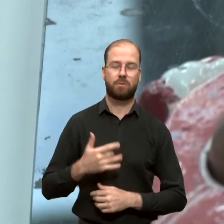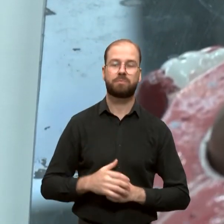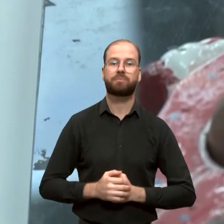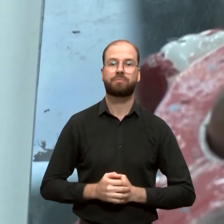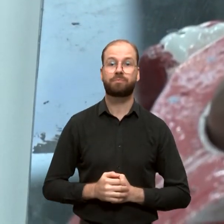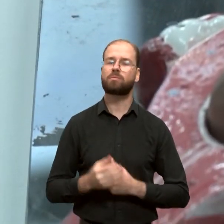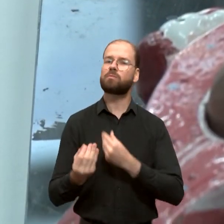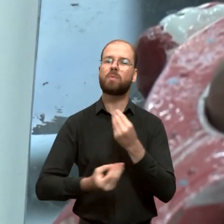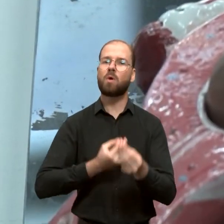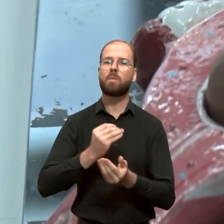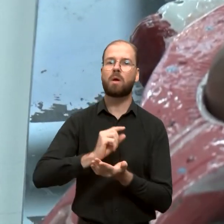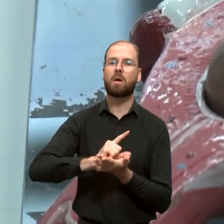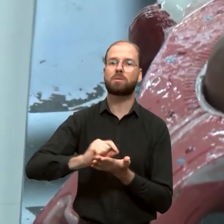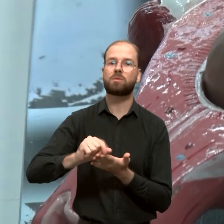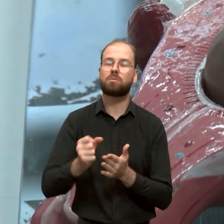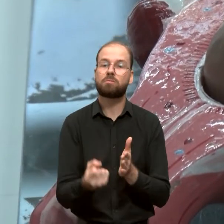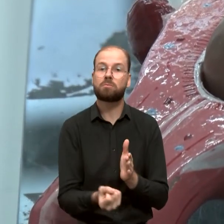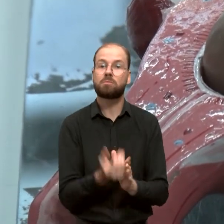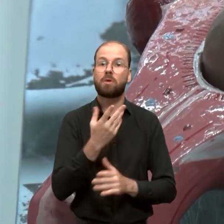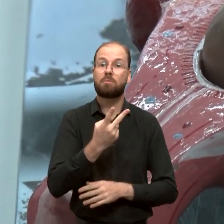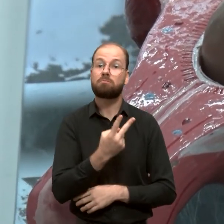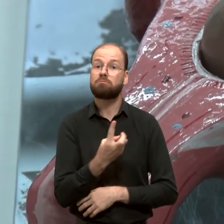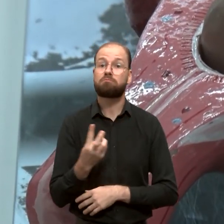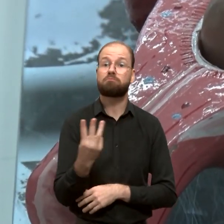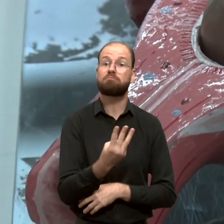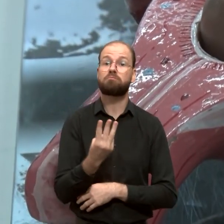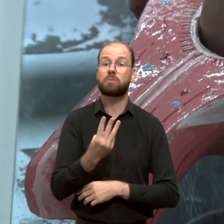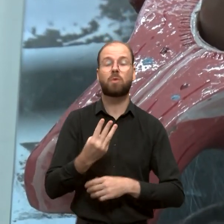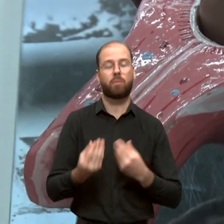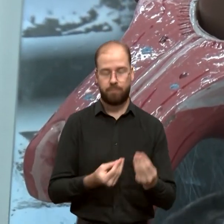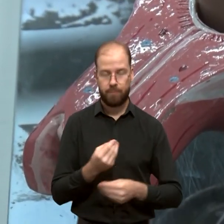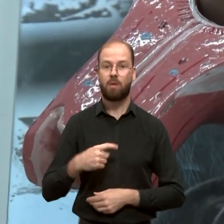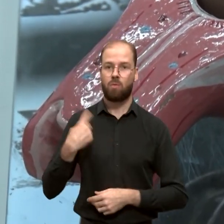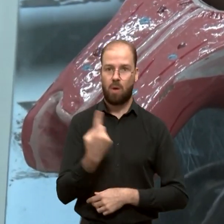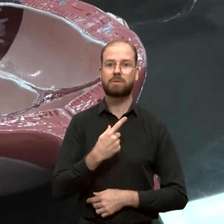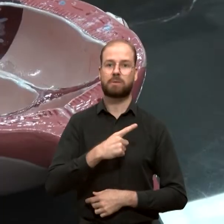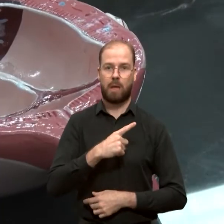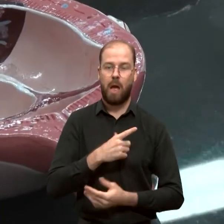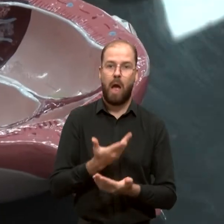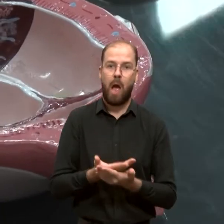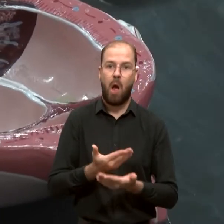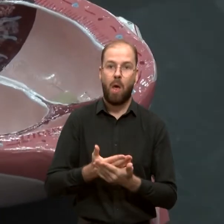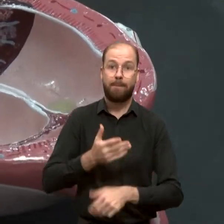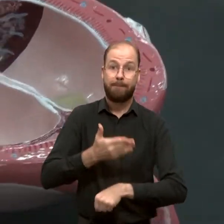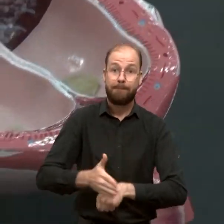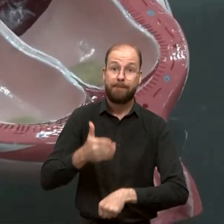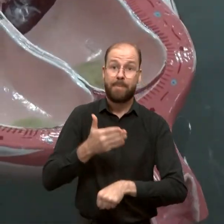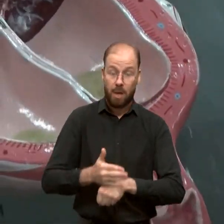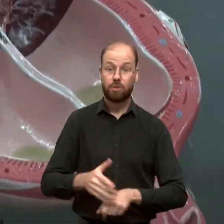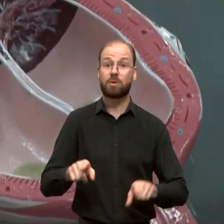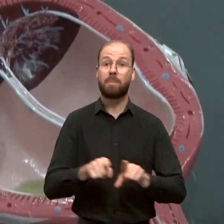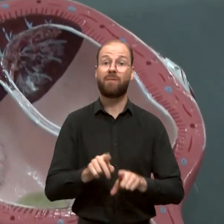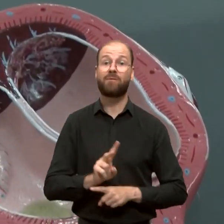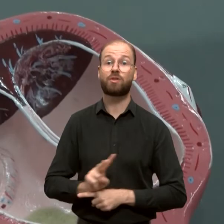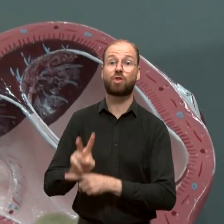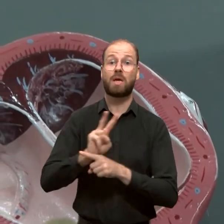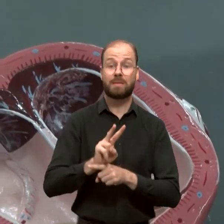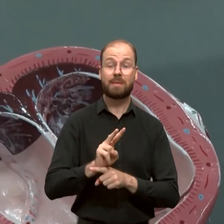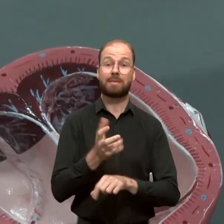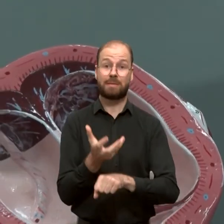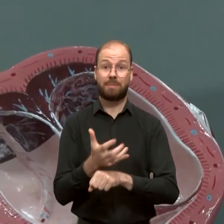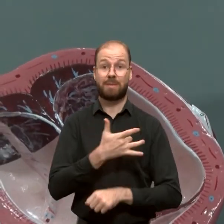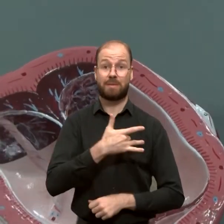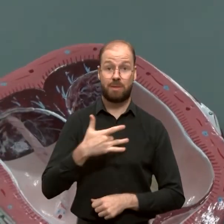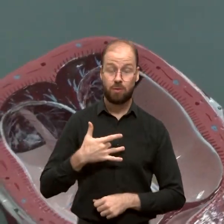esse artigo foi desenvolvido na prática? Então, né, a gente tem aulas práticas e teóricas da disciplina de Vigilância em Saúde. Então, através da orientação,